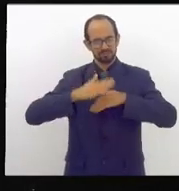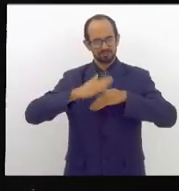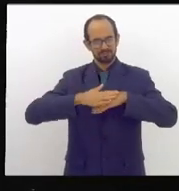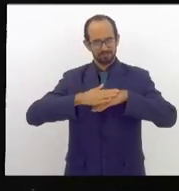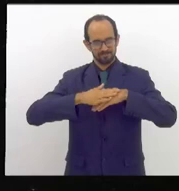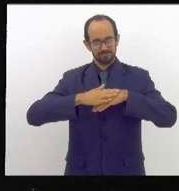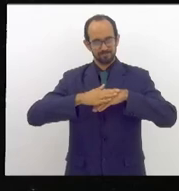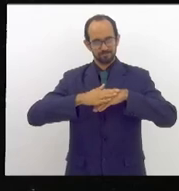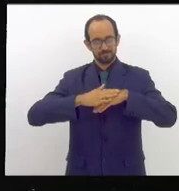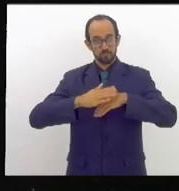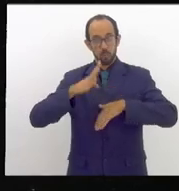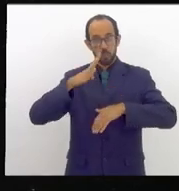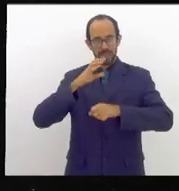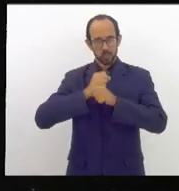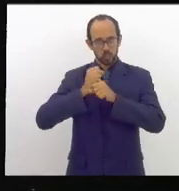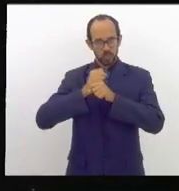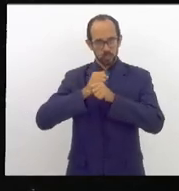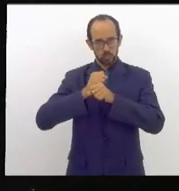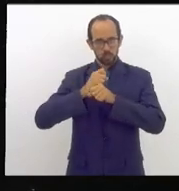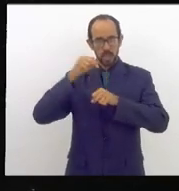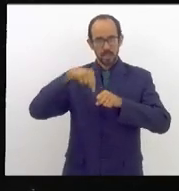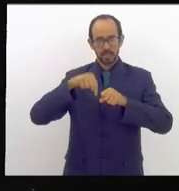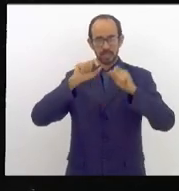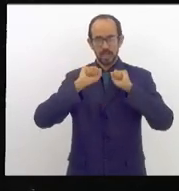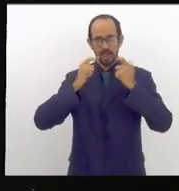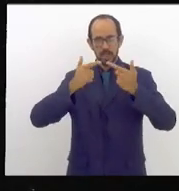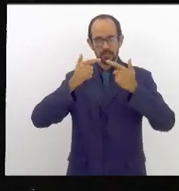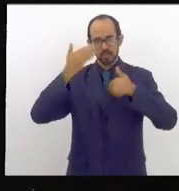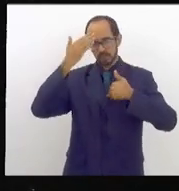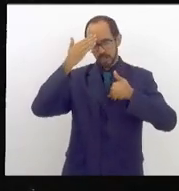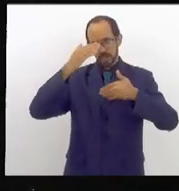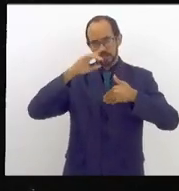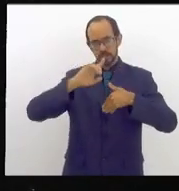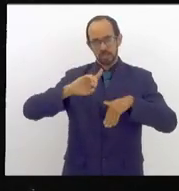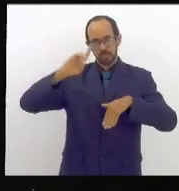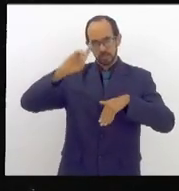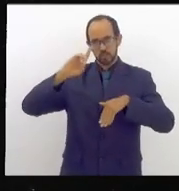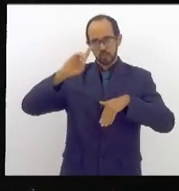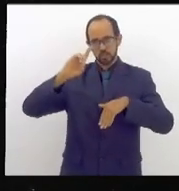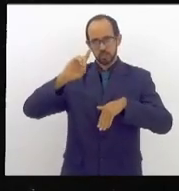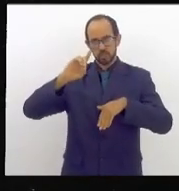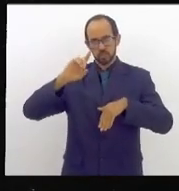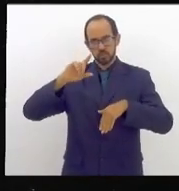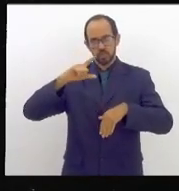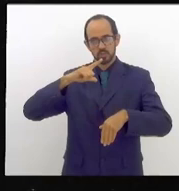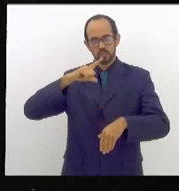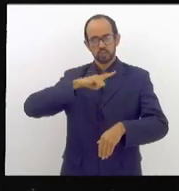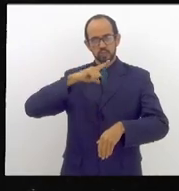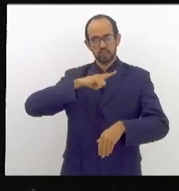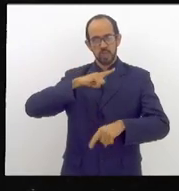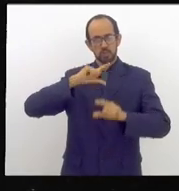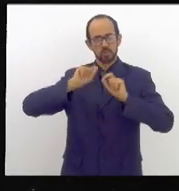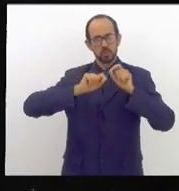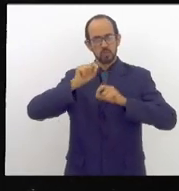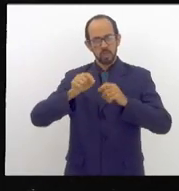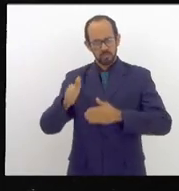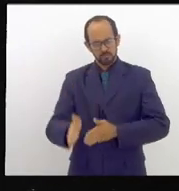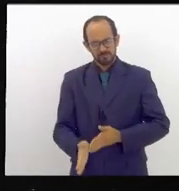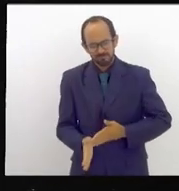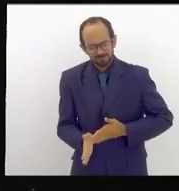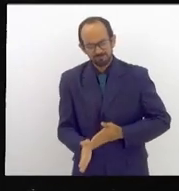nesta casa graças a Deus nós tivemos uma conduta fiel